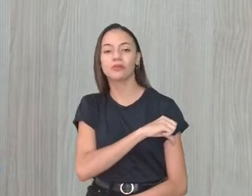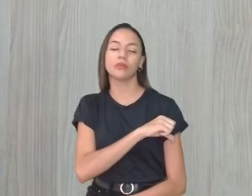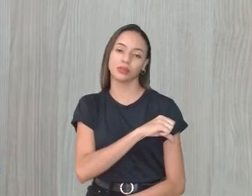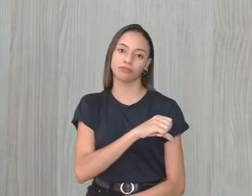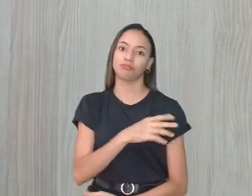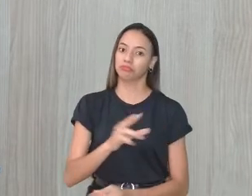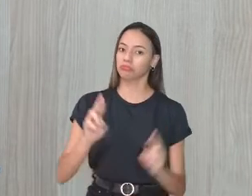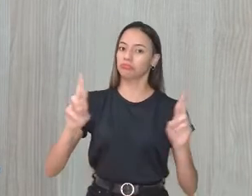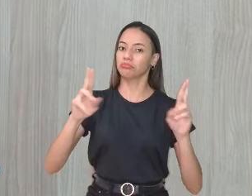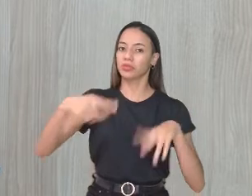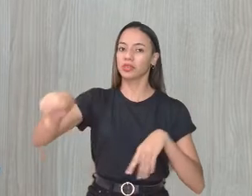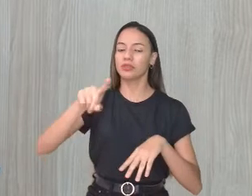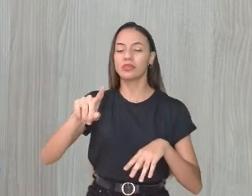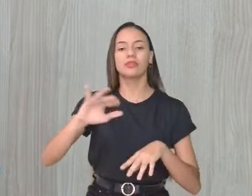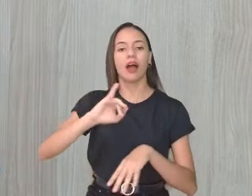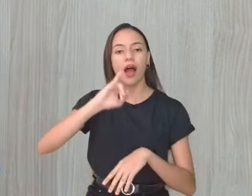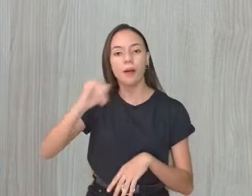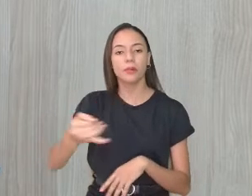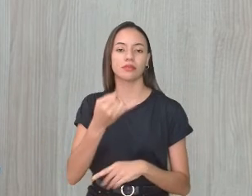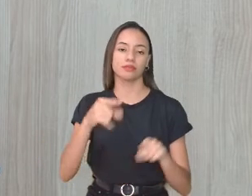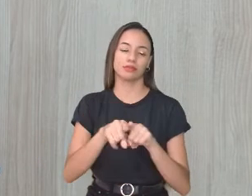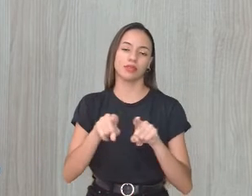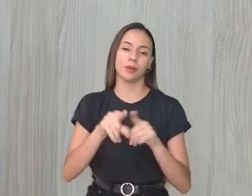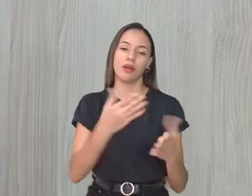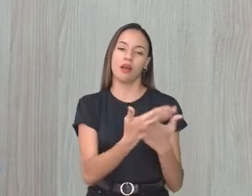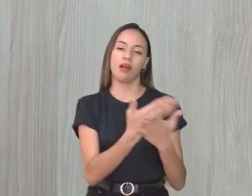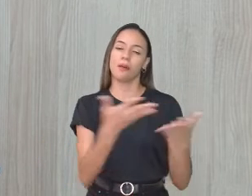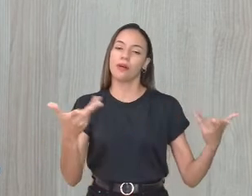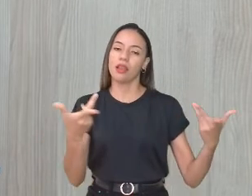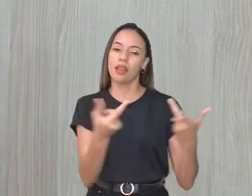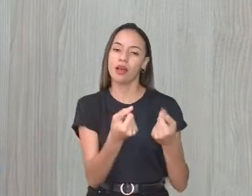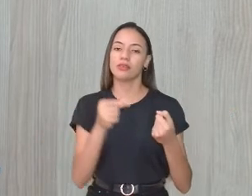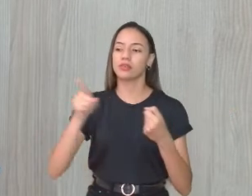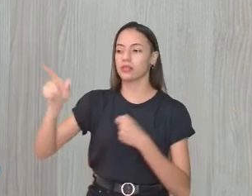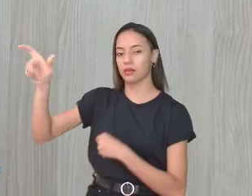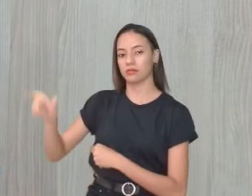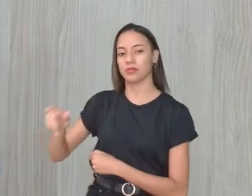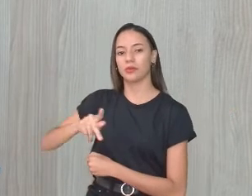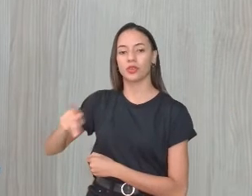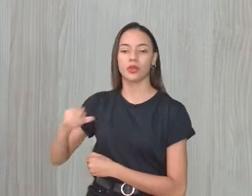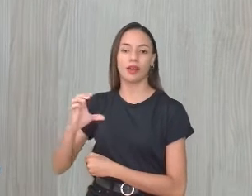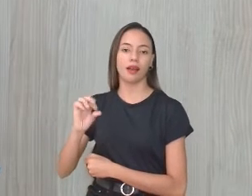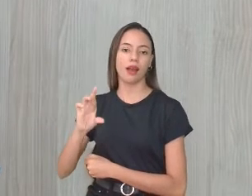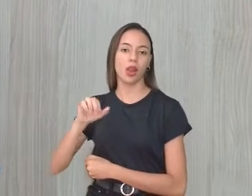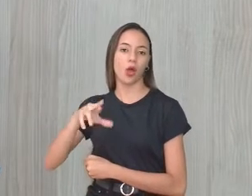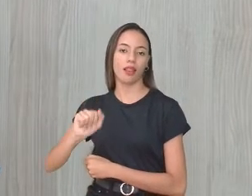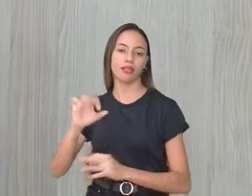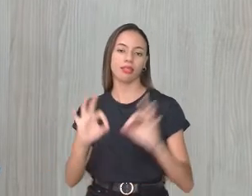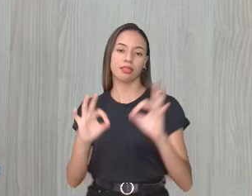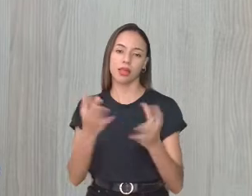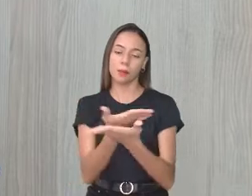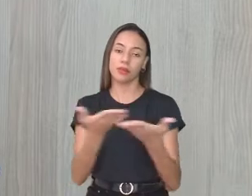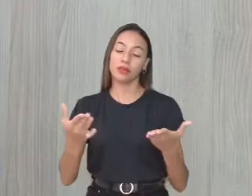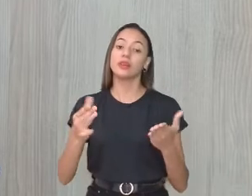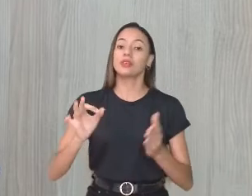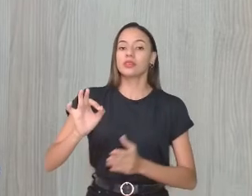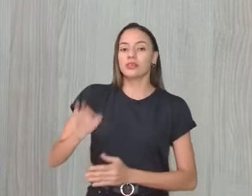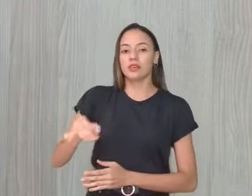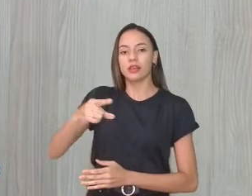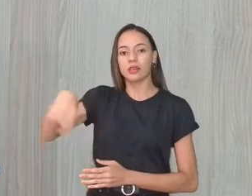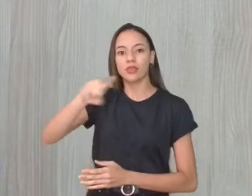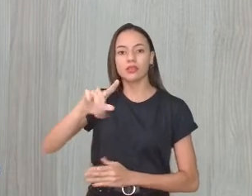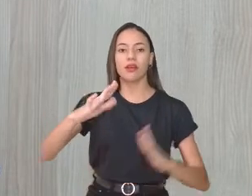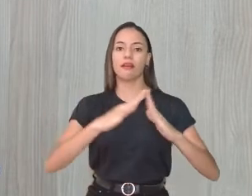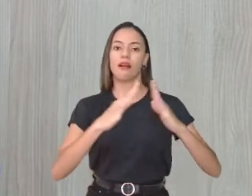se divirtam e aproveitem a aula maravilhosa que a professora Maria Carolina preparou para vocês. Tenho certeza que tanto vocês vão aprender em